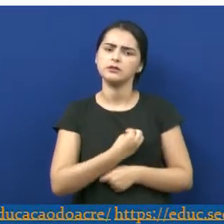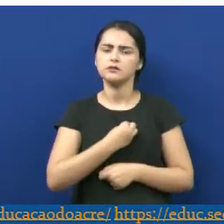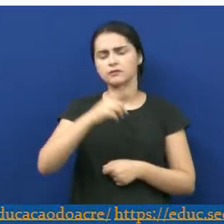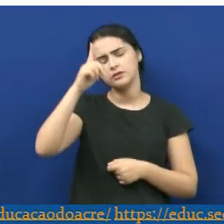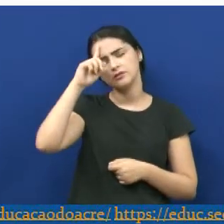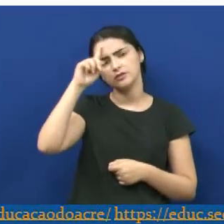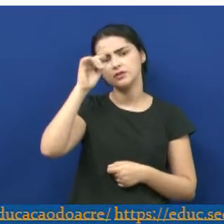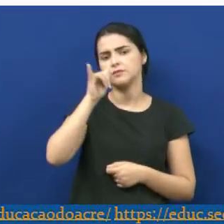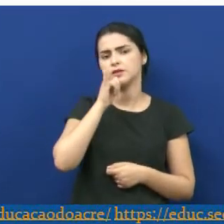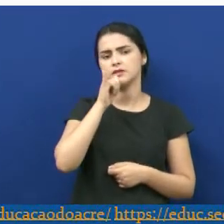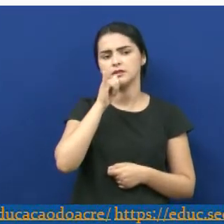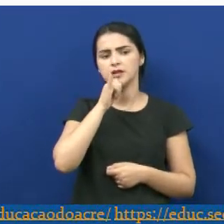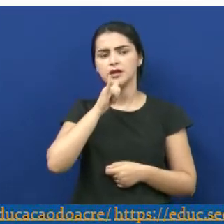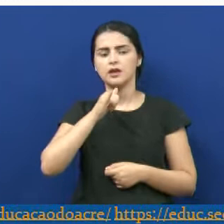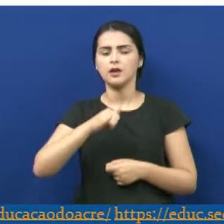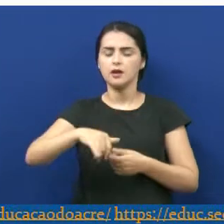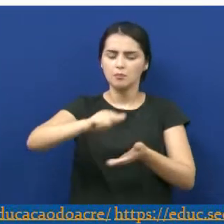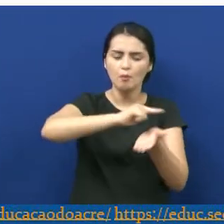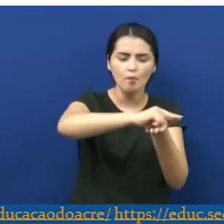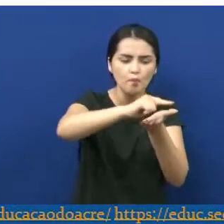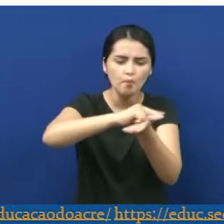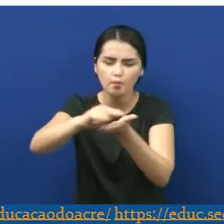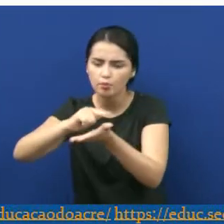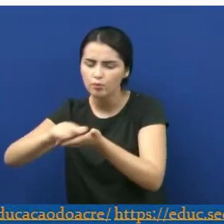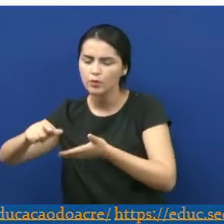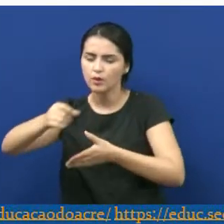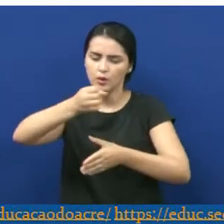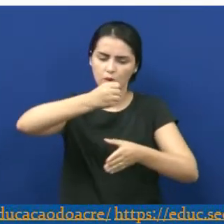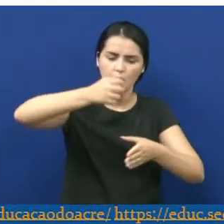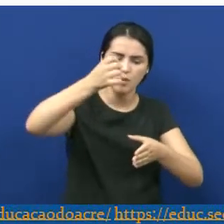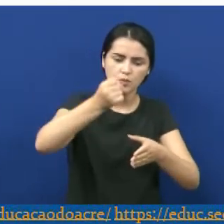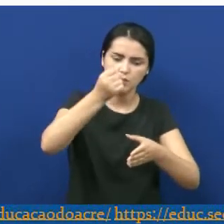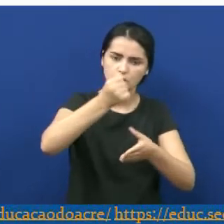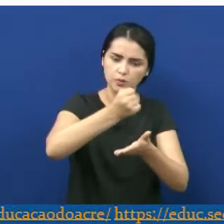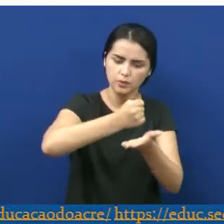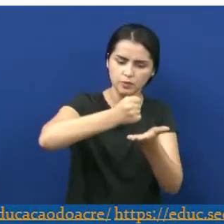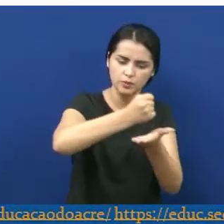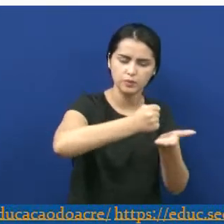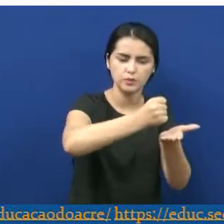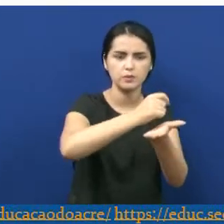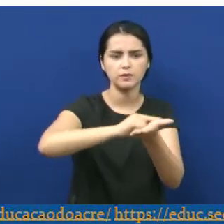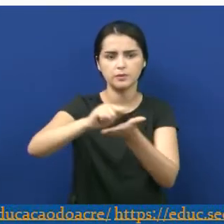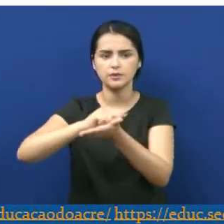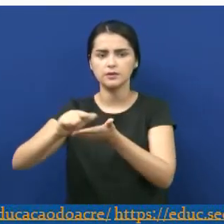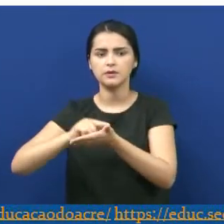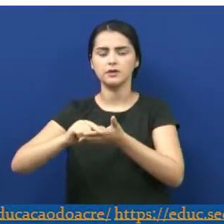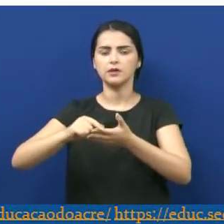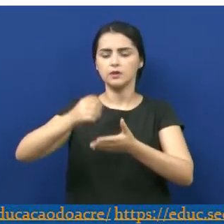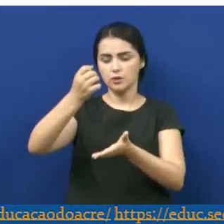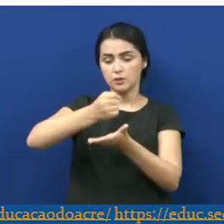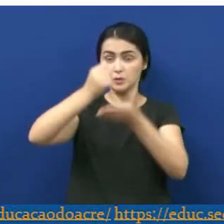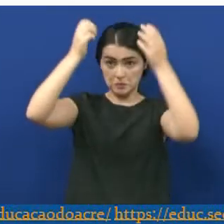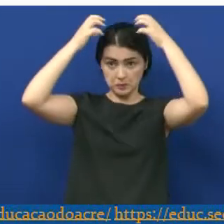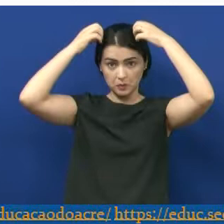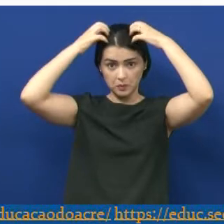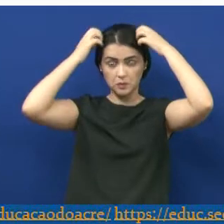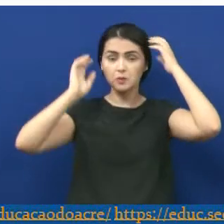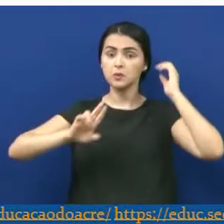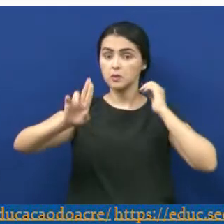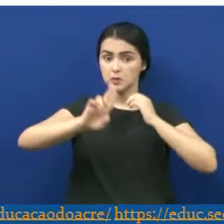Por exemplo, os detergentes que nós utilizamos na limpeza das nossas casas, shampoo que você usa,